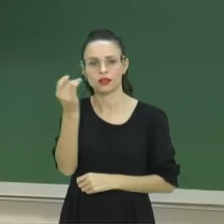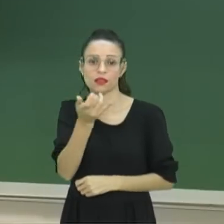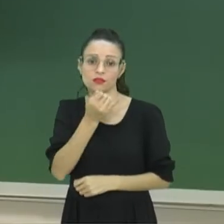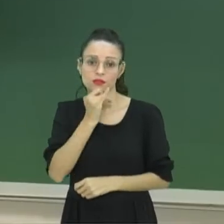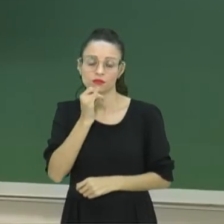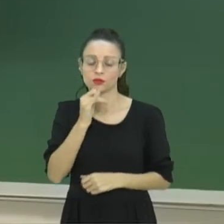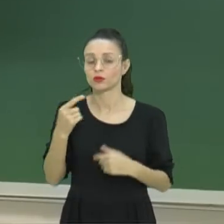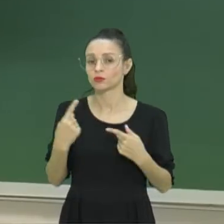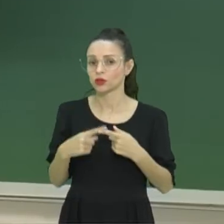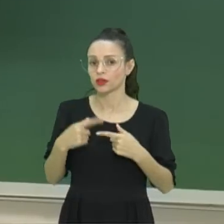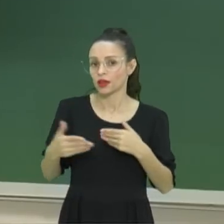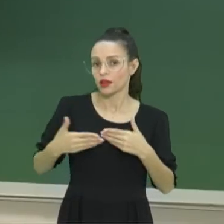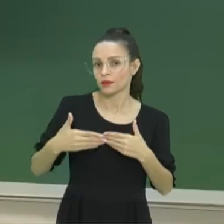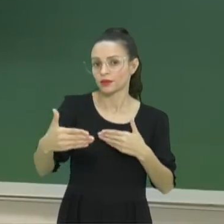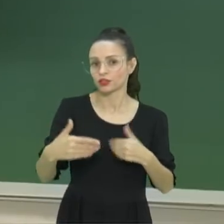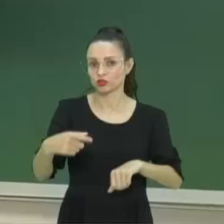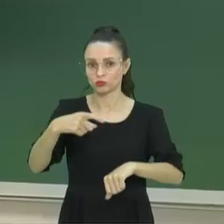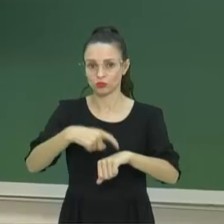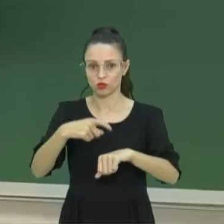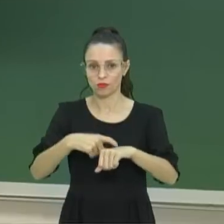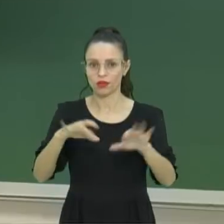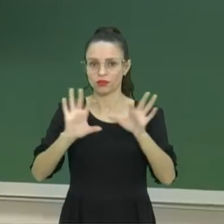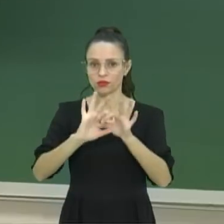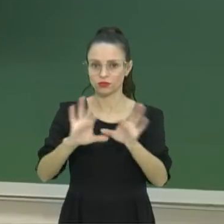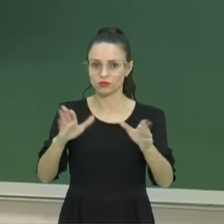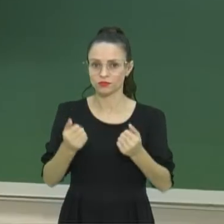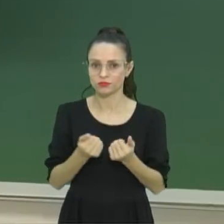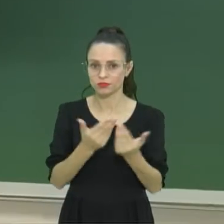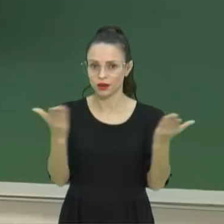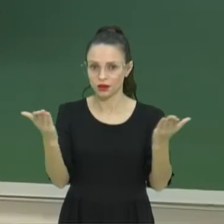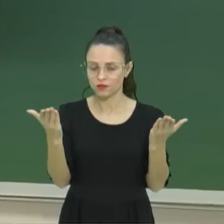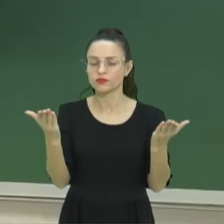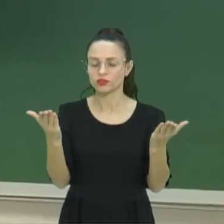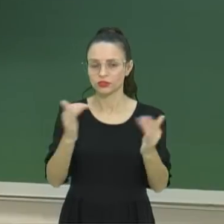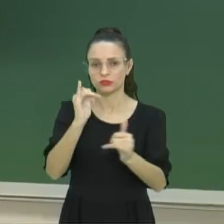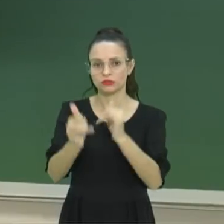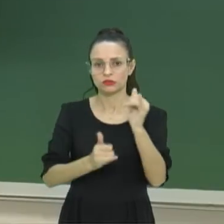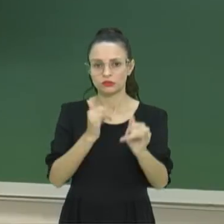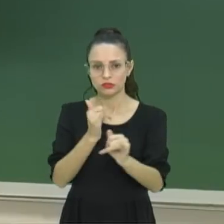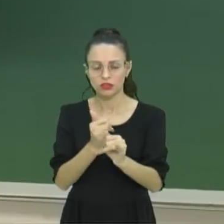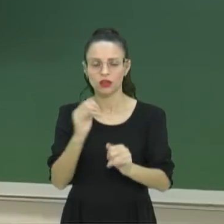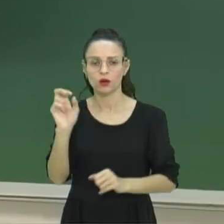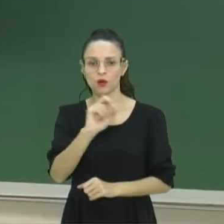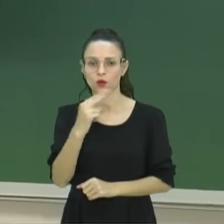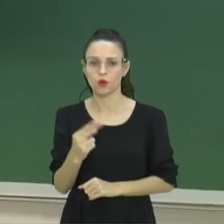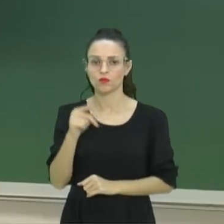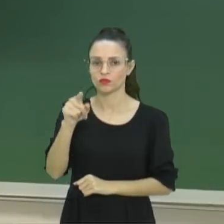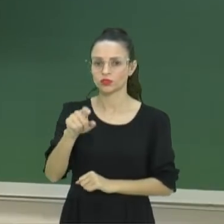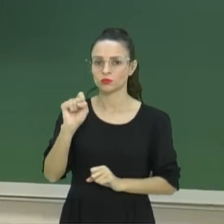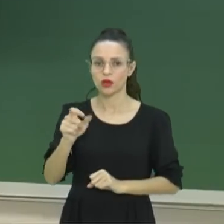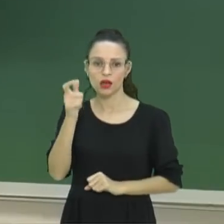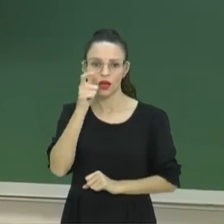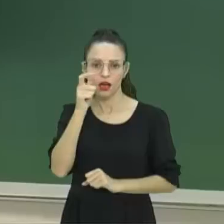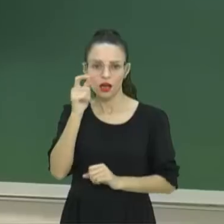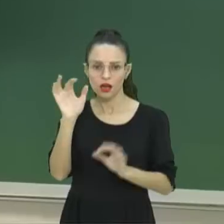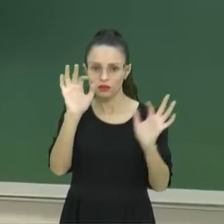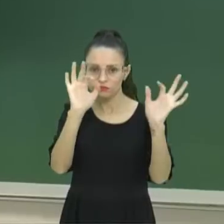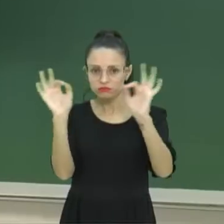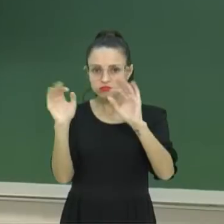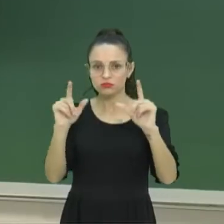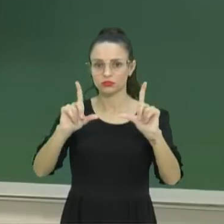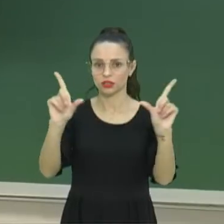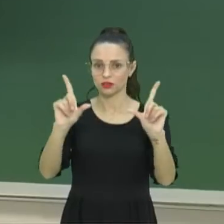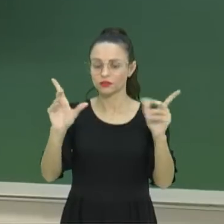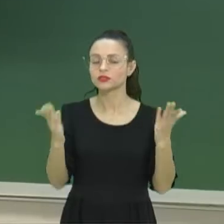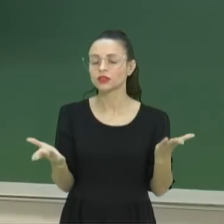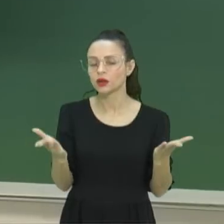a partir do momento que isso está disponível na rede de internet ou que você pode assistir na televisão da sua